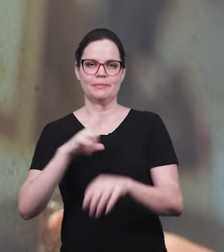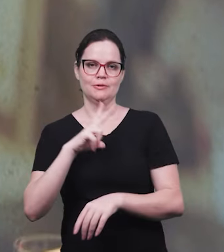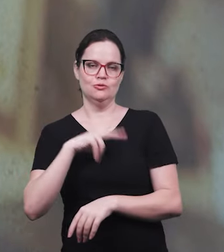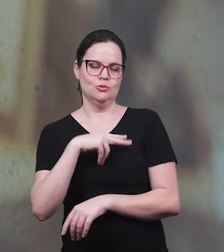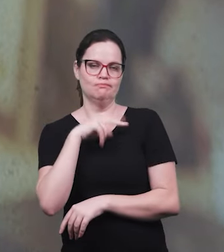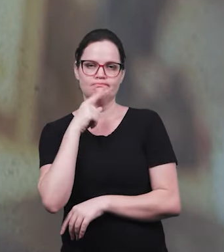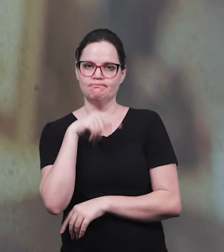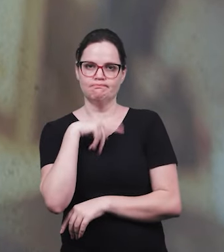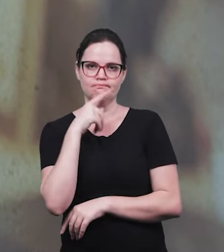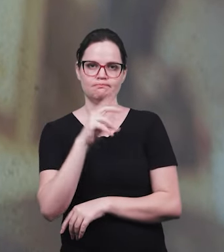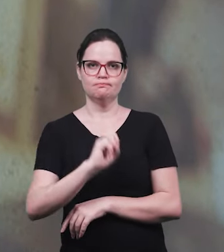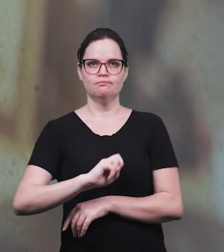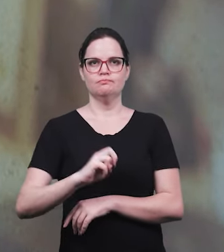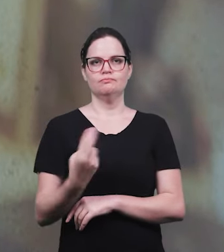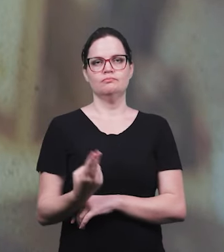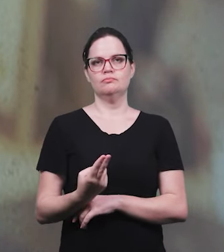posso